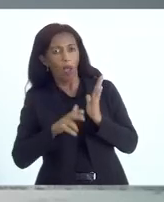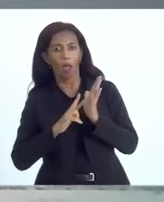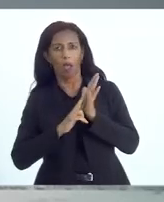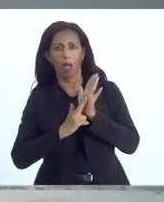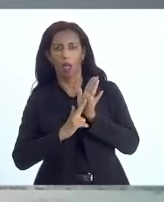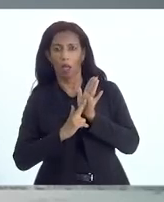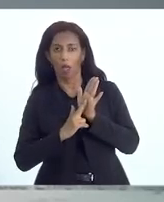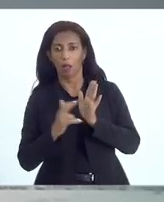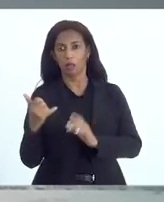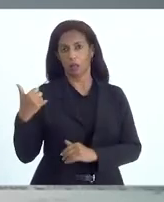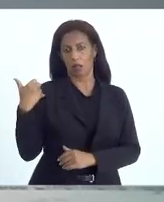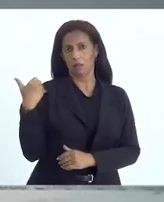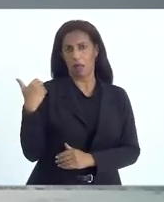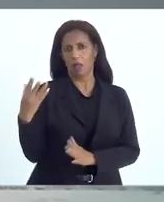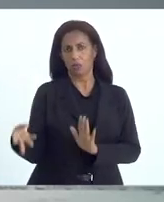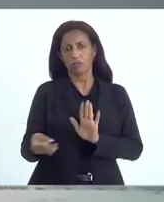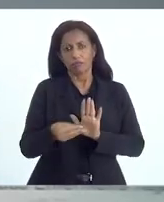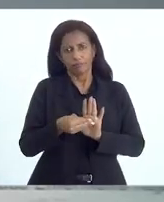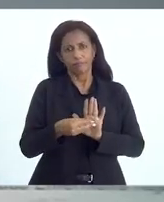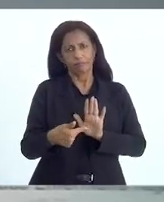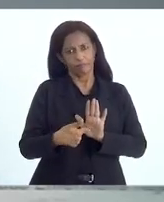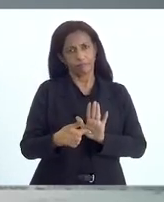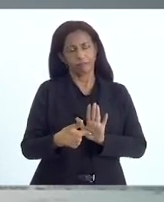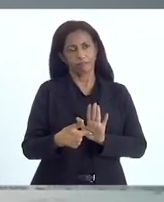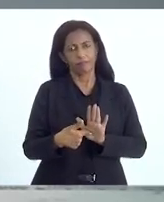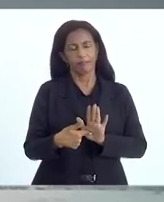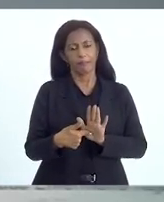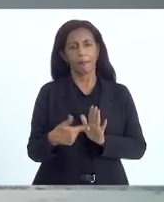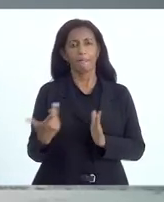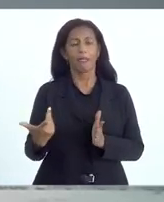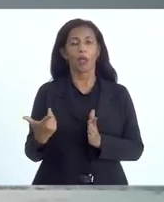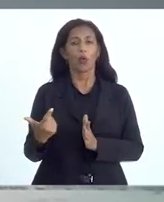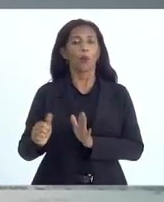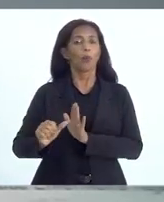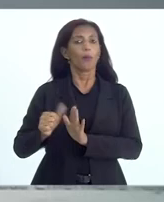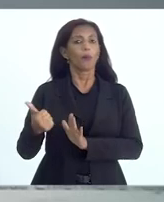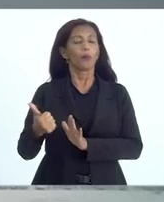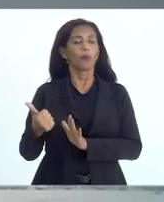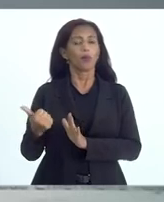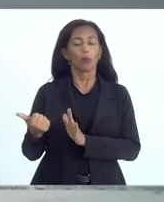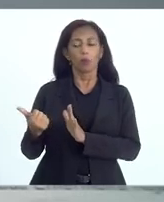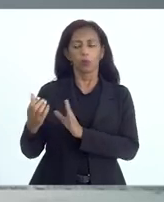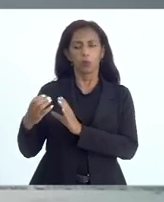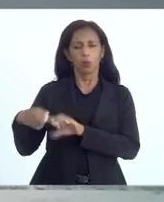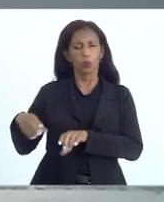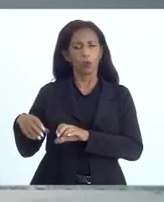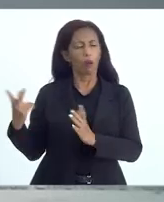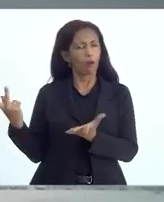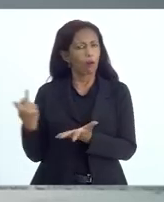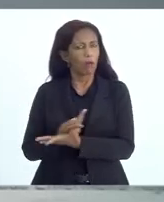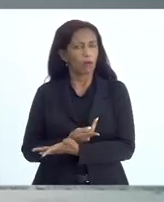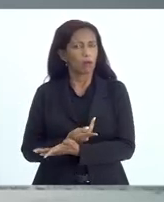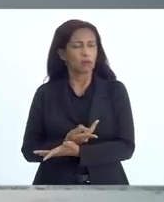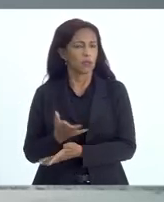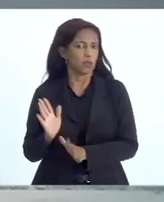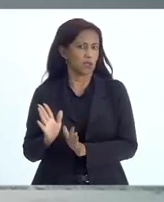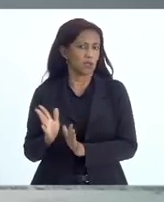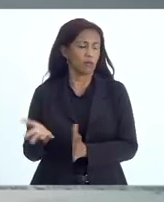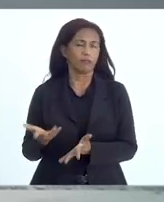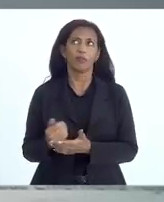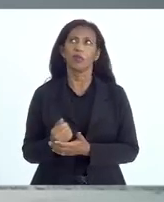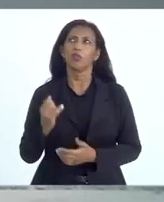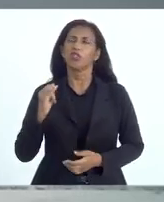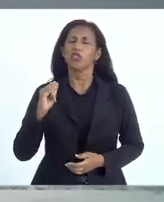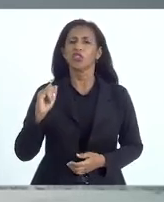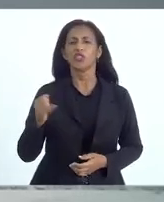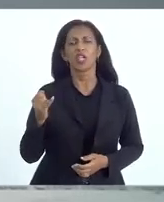regulamentação da da idade e quando uma concurso primeiro concurso aconteceu nem acontecer